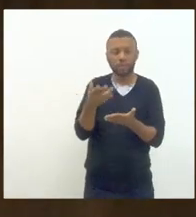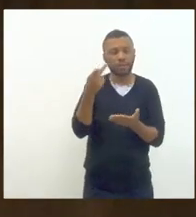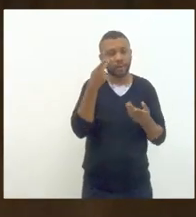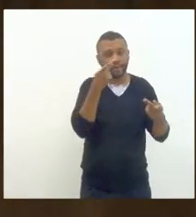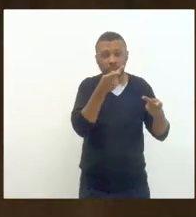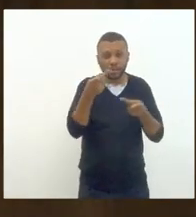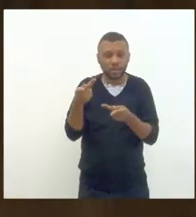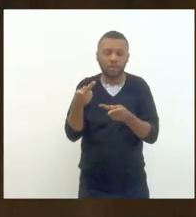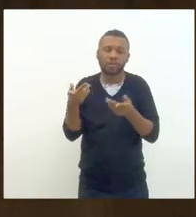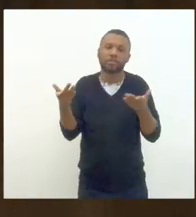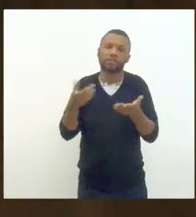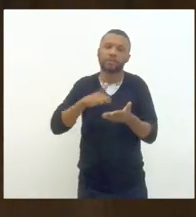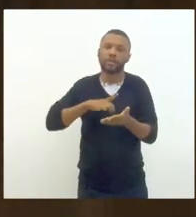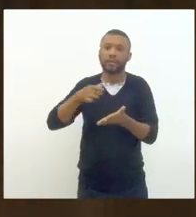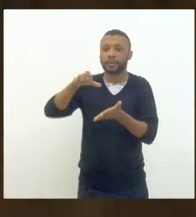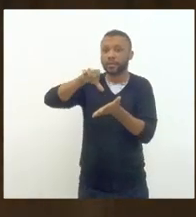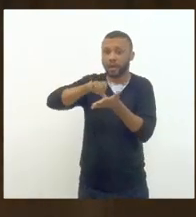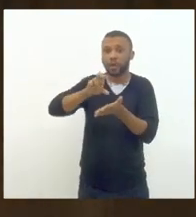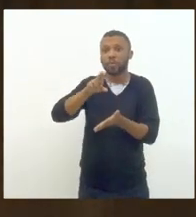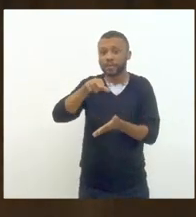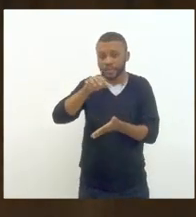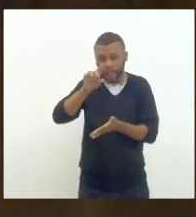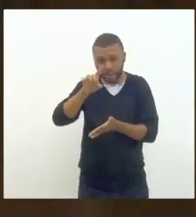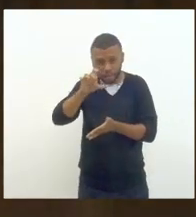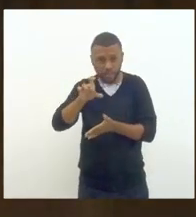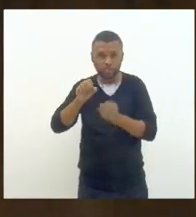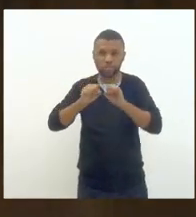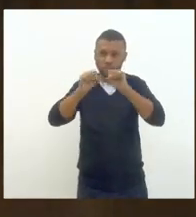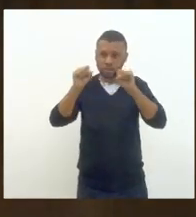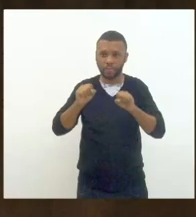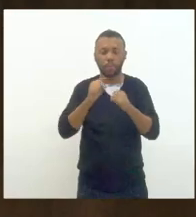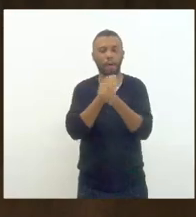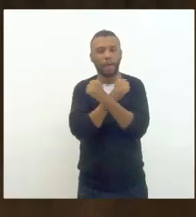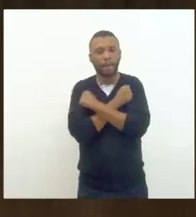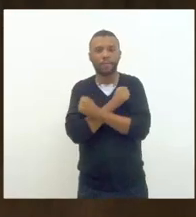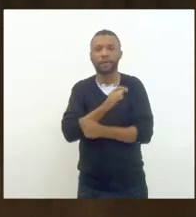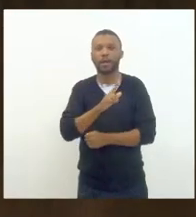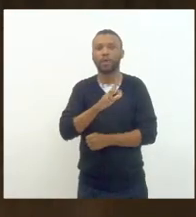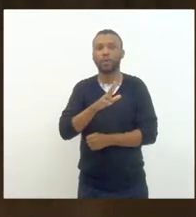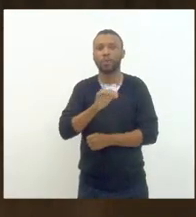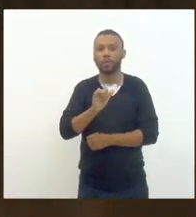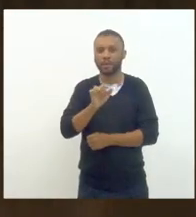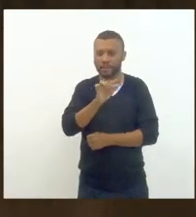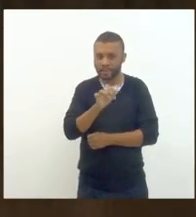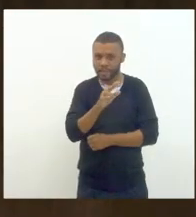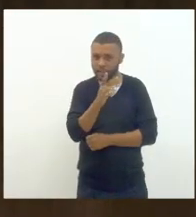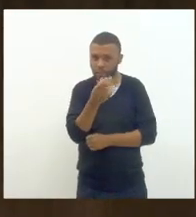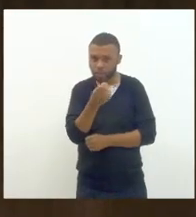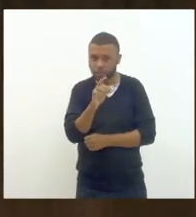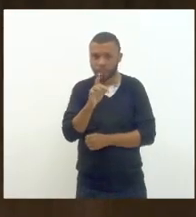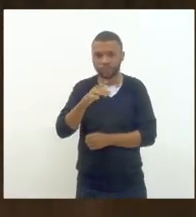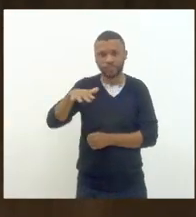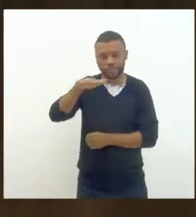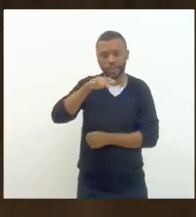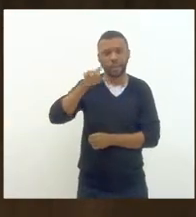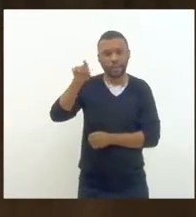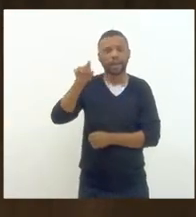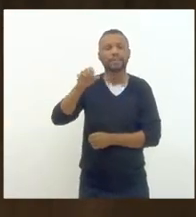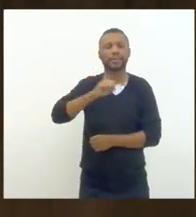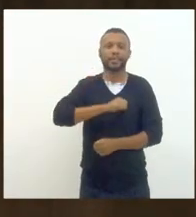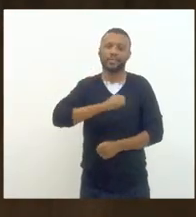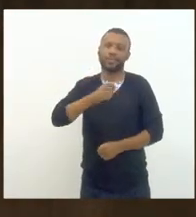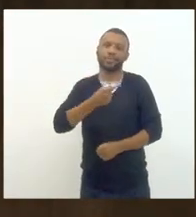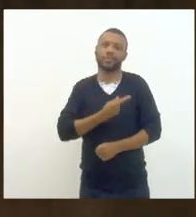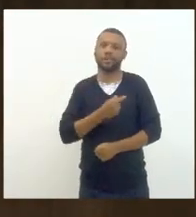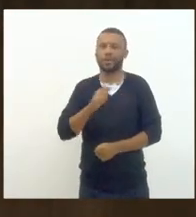até nas unidades do sistema, meu abraço lá para a Luizinha, melhoras lá para a Luizinha, a galera lá de Guaxindiba,